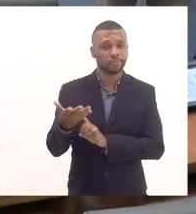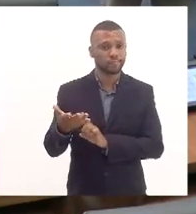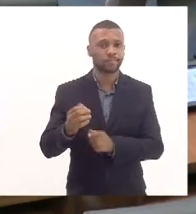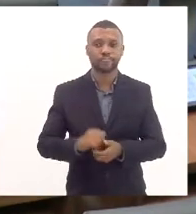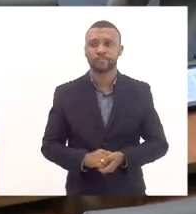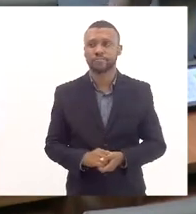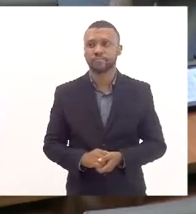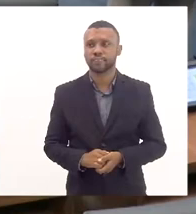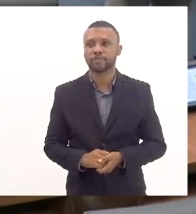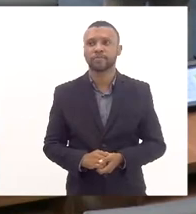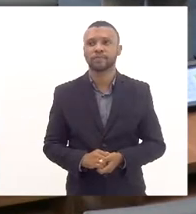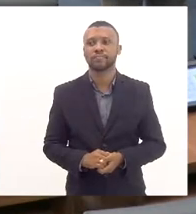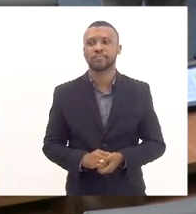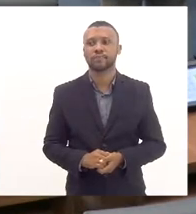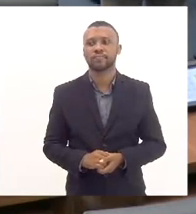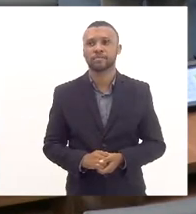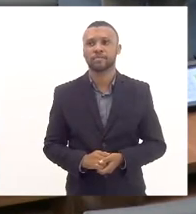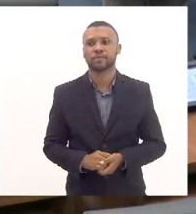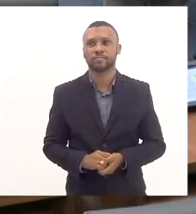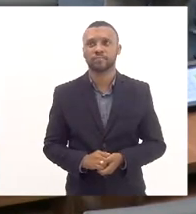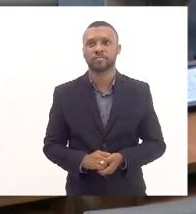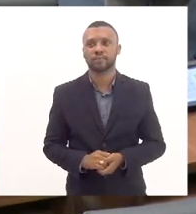E aí